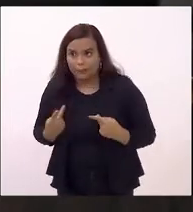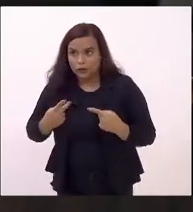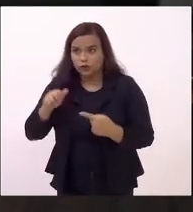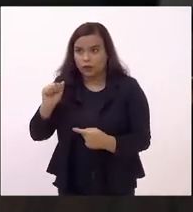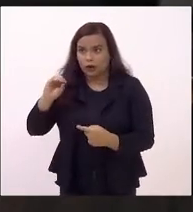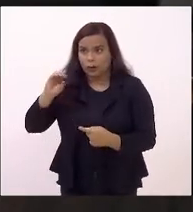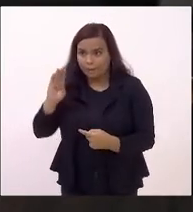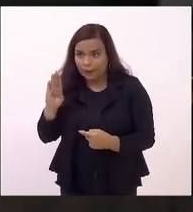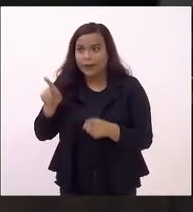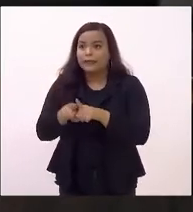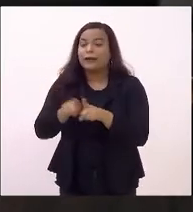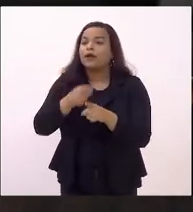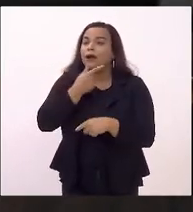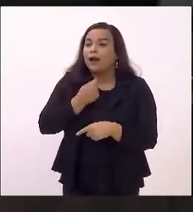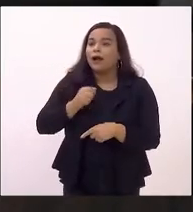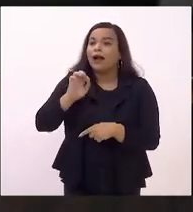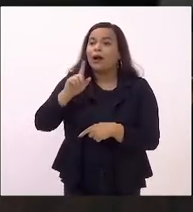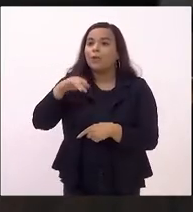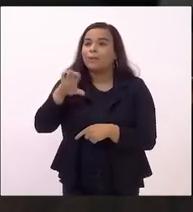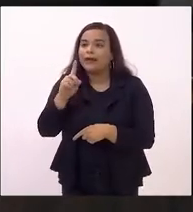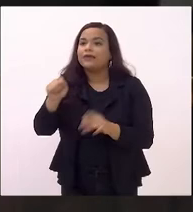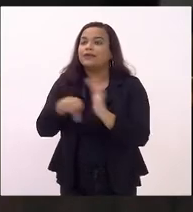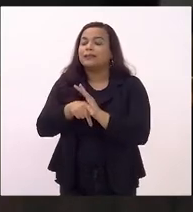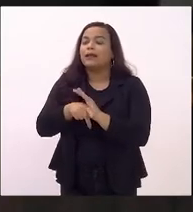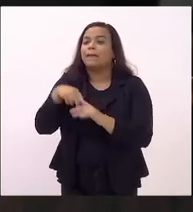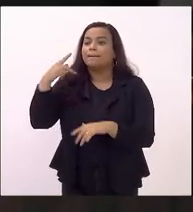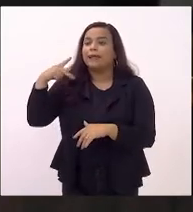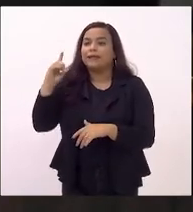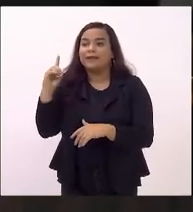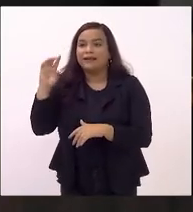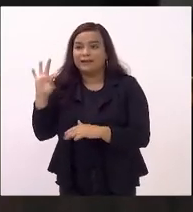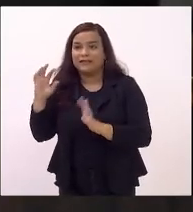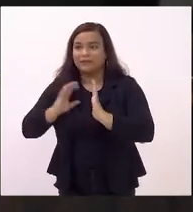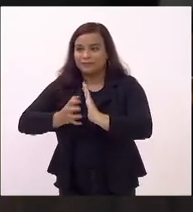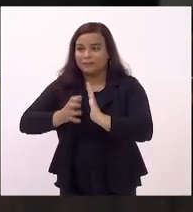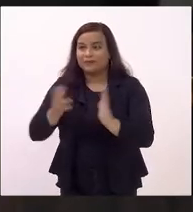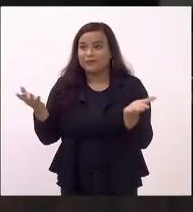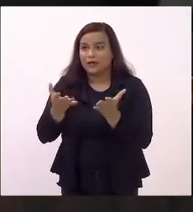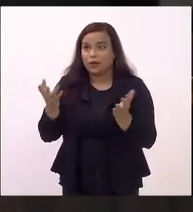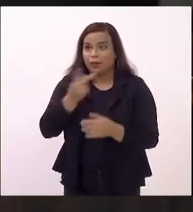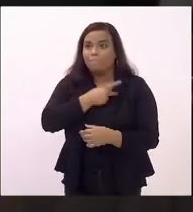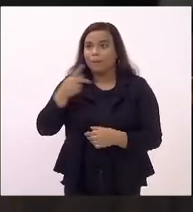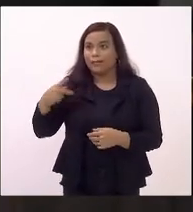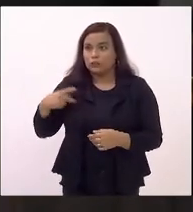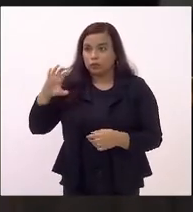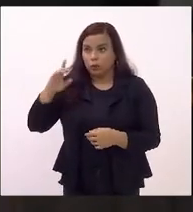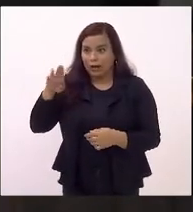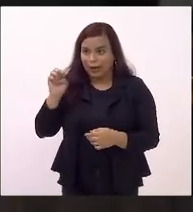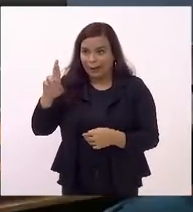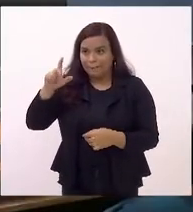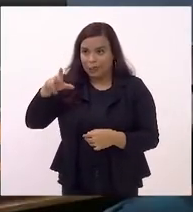Palmeira, do PDT. Passo a palavra agora ao pastor Kleber